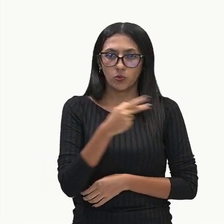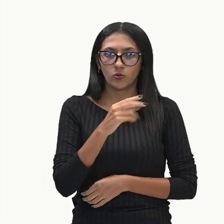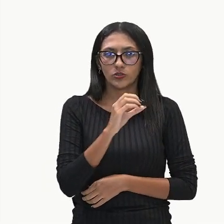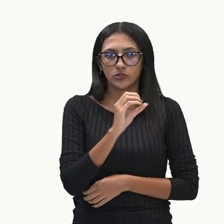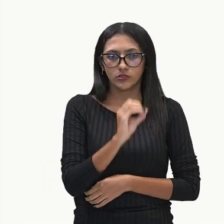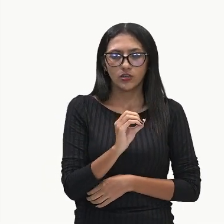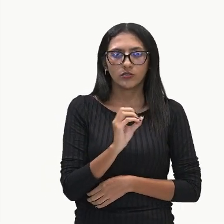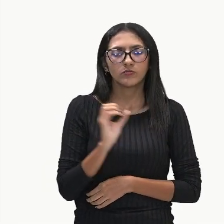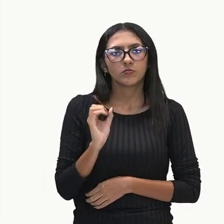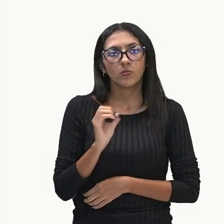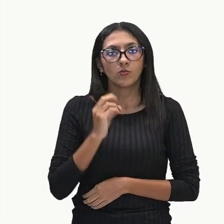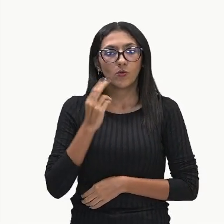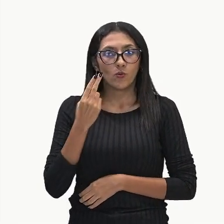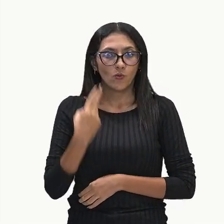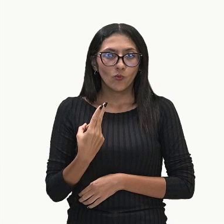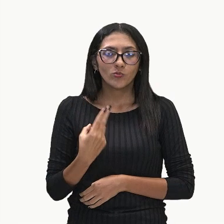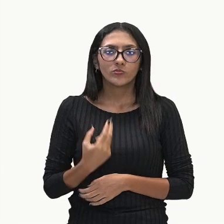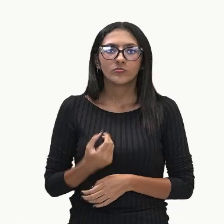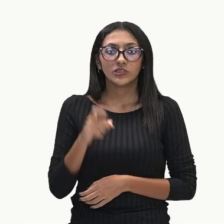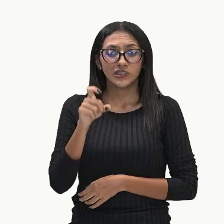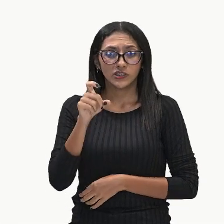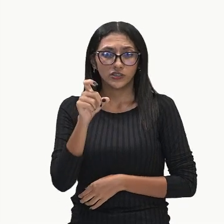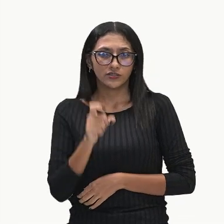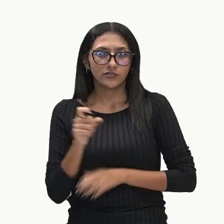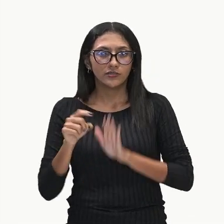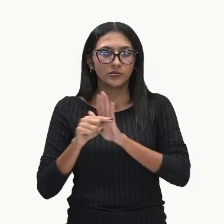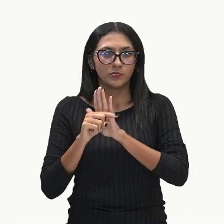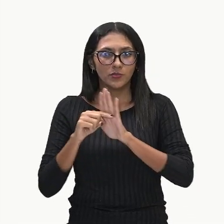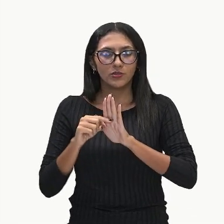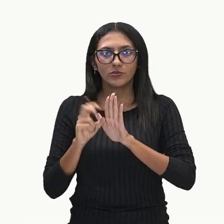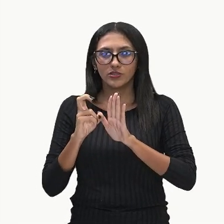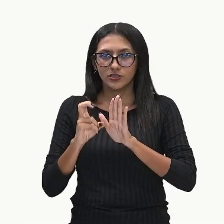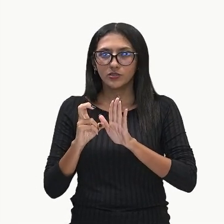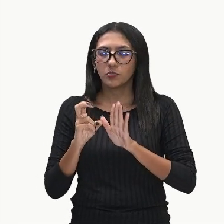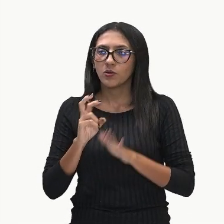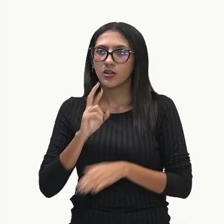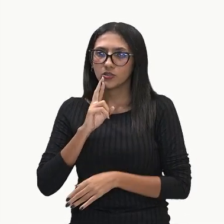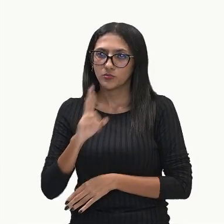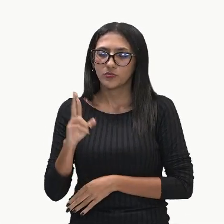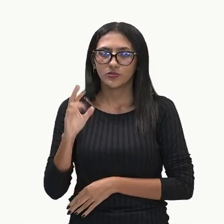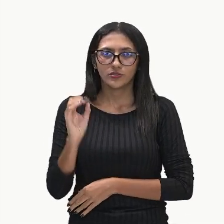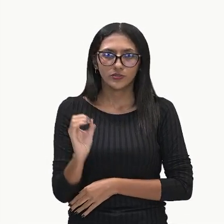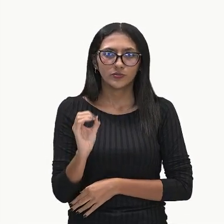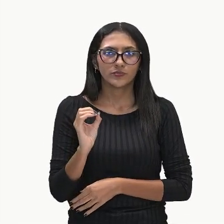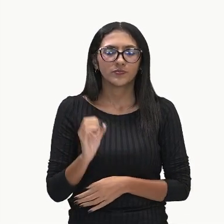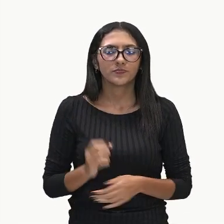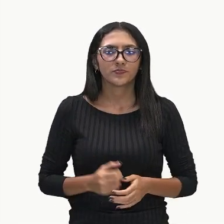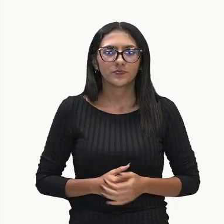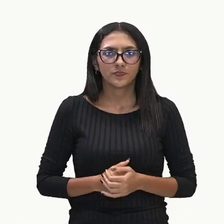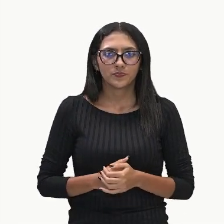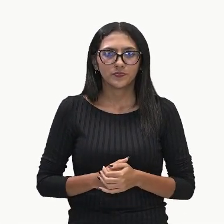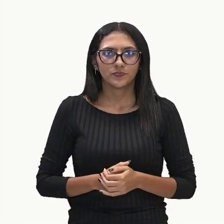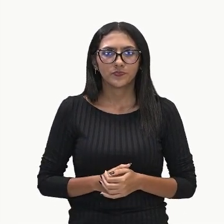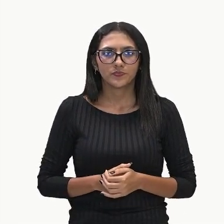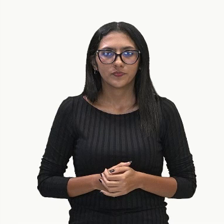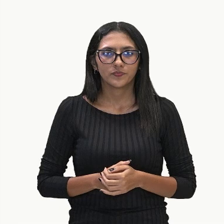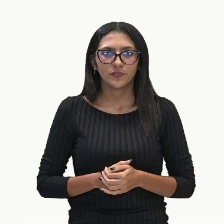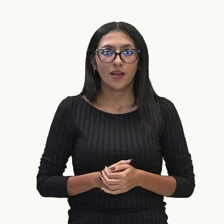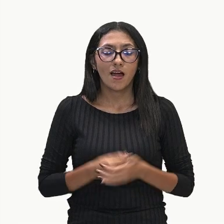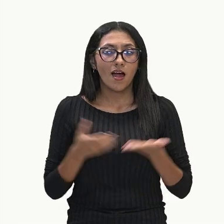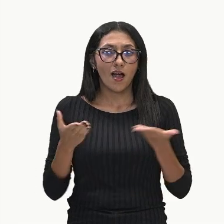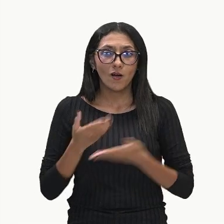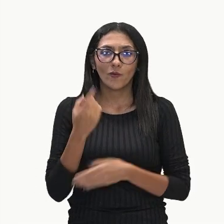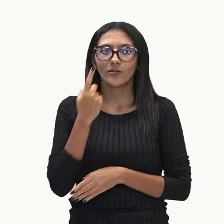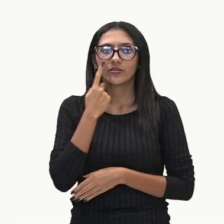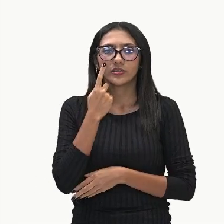ou x menos 5 vai ser igual a zero. É agora que nós vamos ver quais são aí